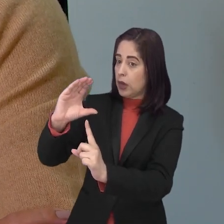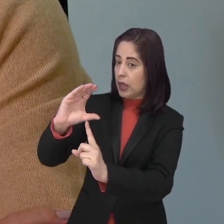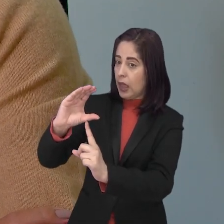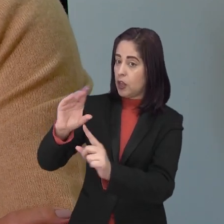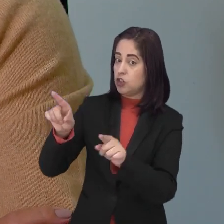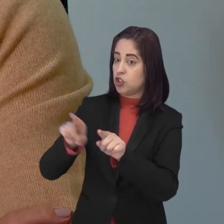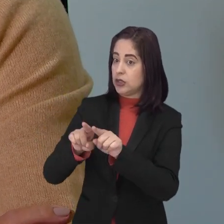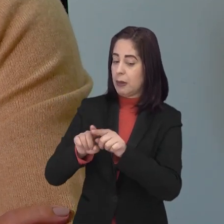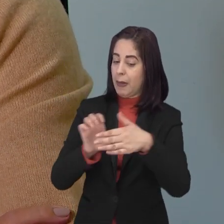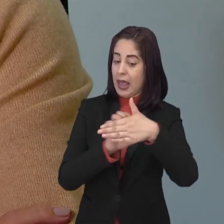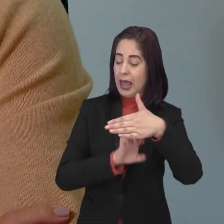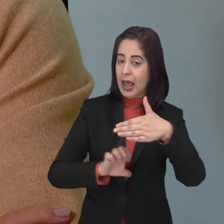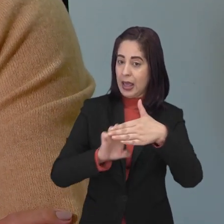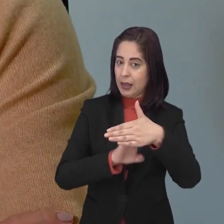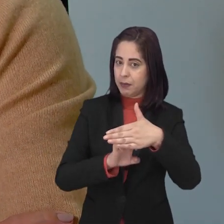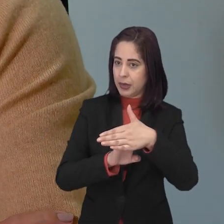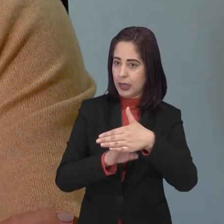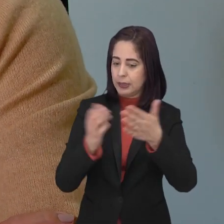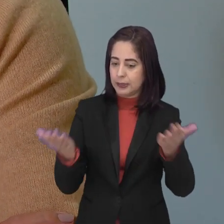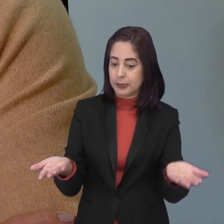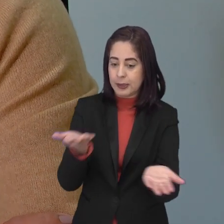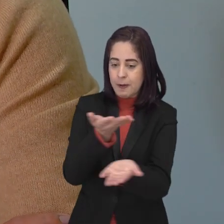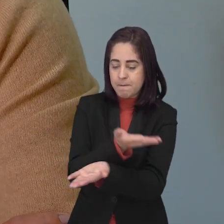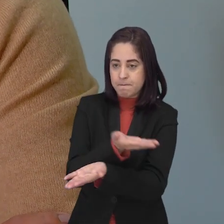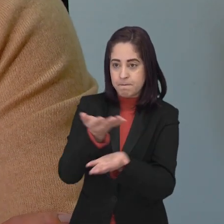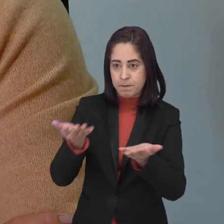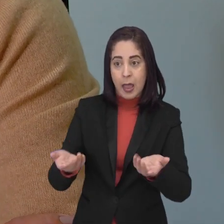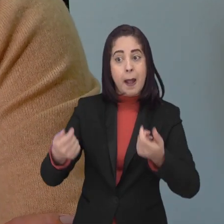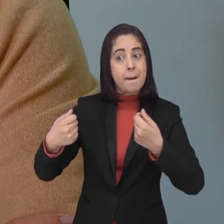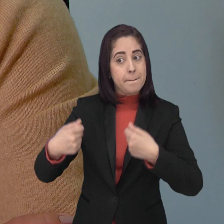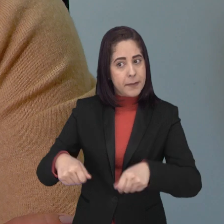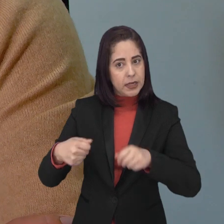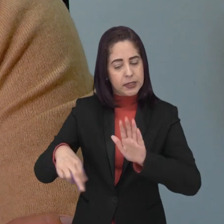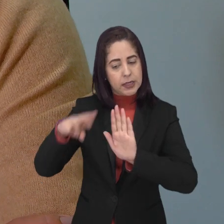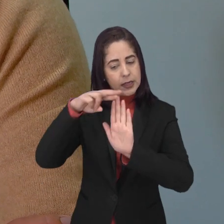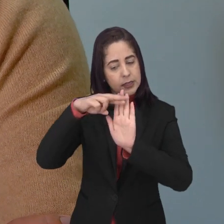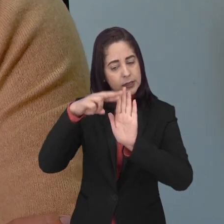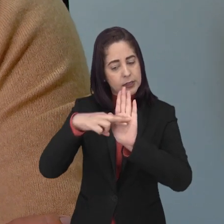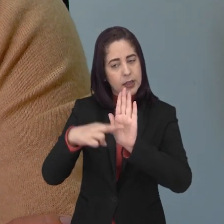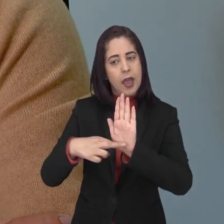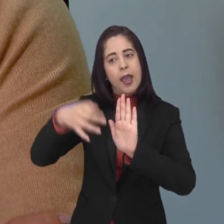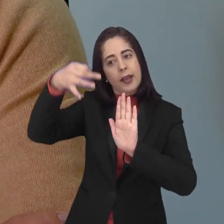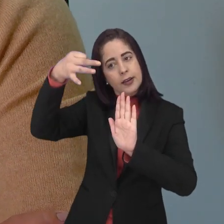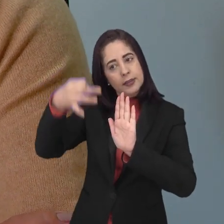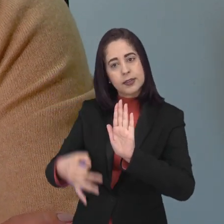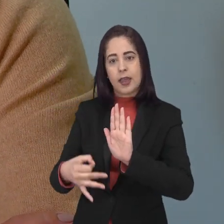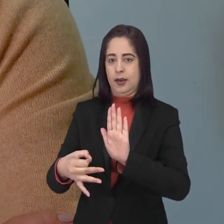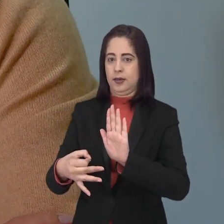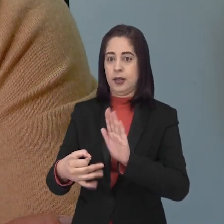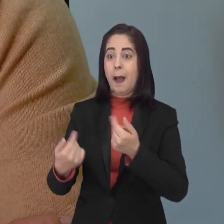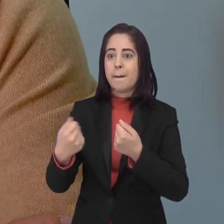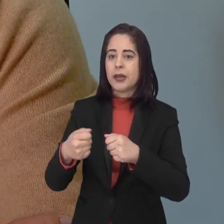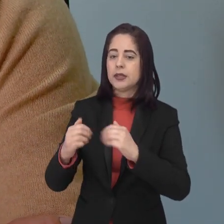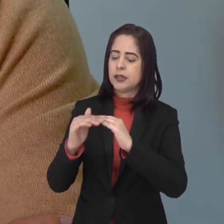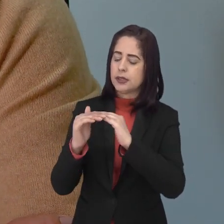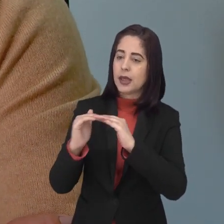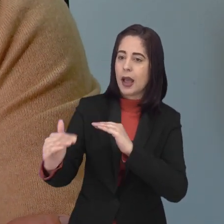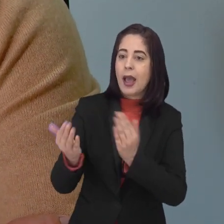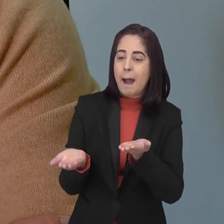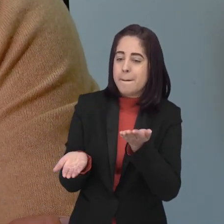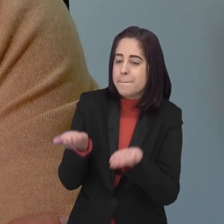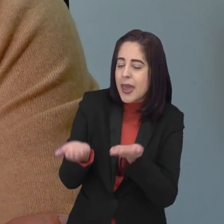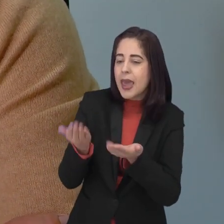para o próprio comerciante que as relações de consumo precisam estar dentro de parâmetros